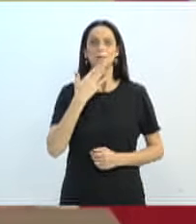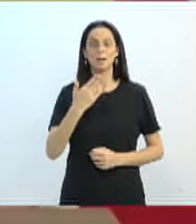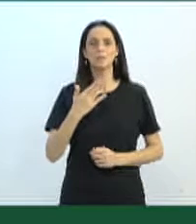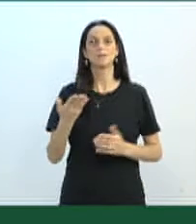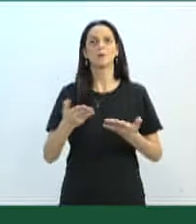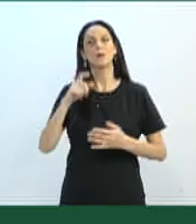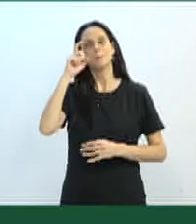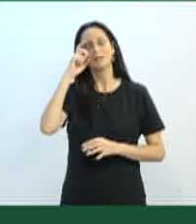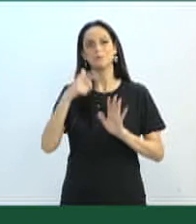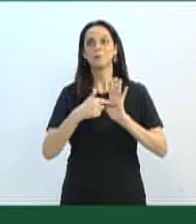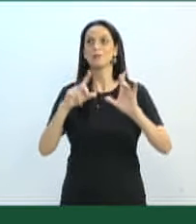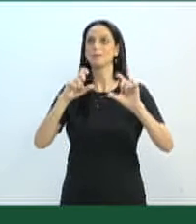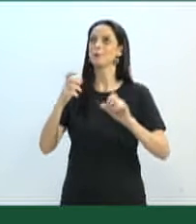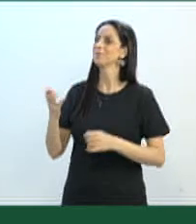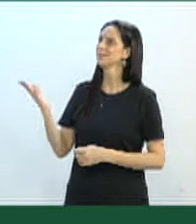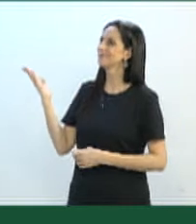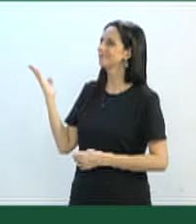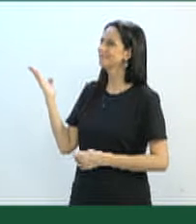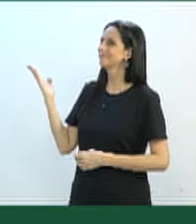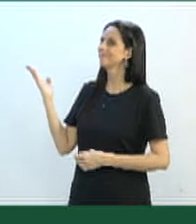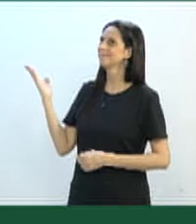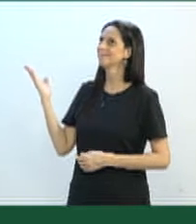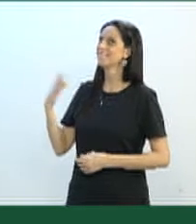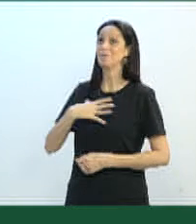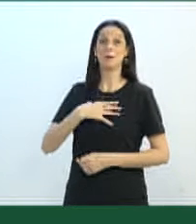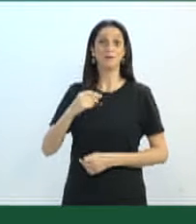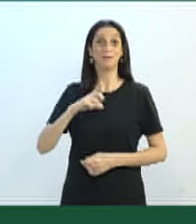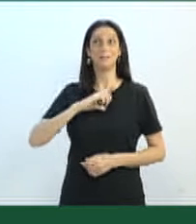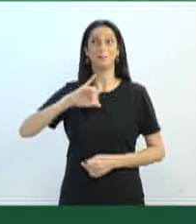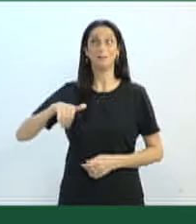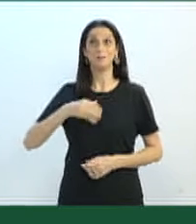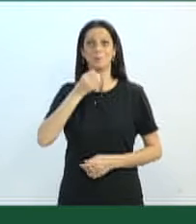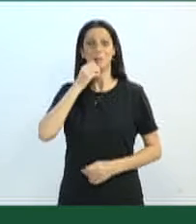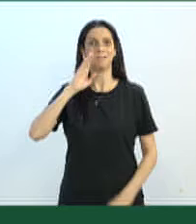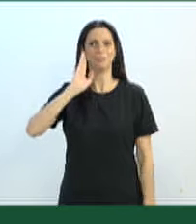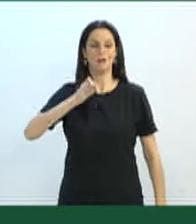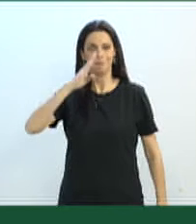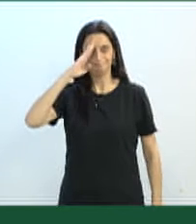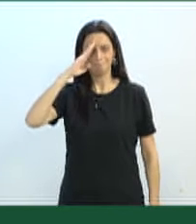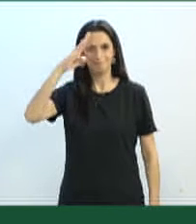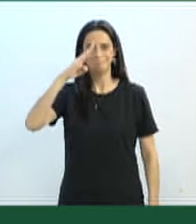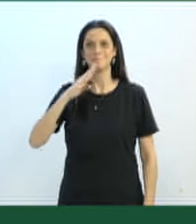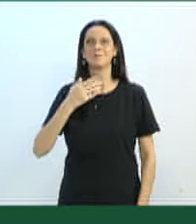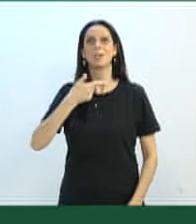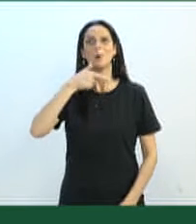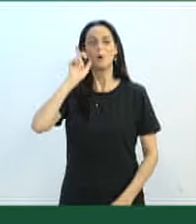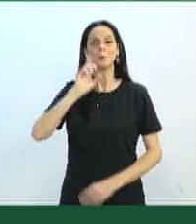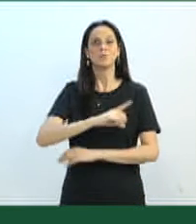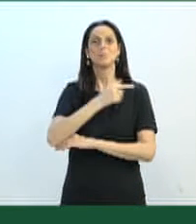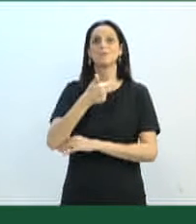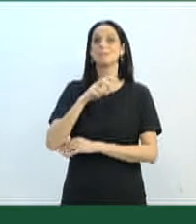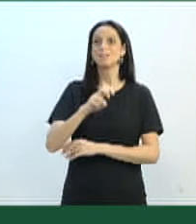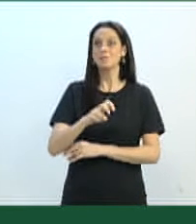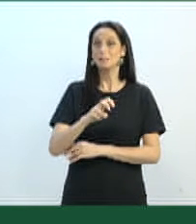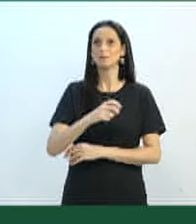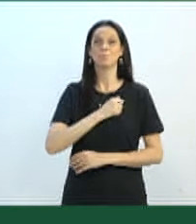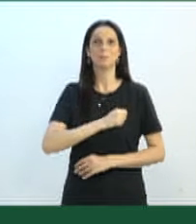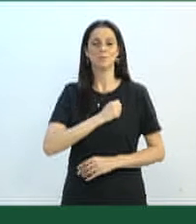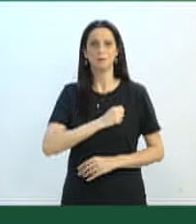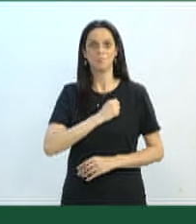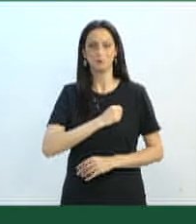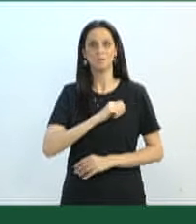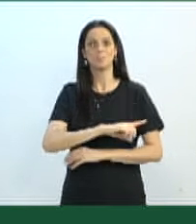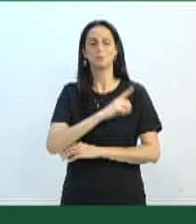foto inclusive do meu filho que teve a oportunidade de servir. Então, ontem, 25 de agosto, dia do soldado,